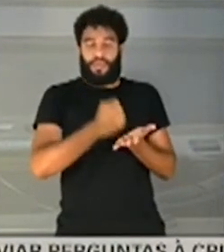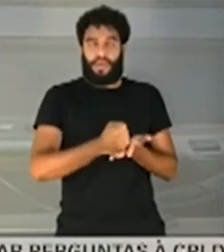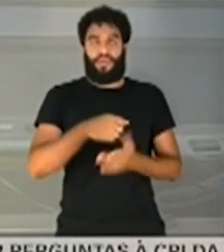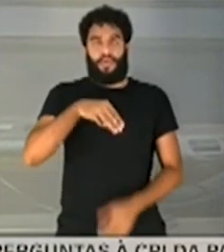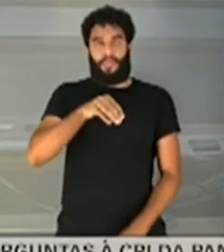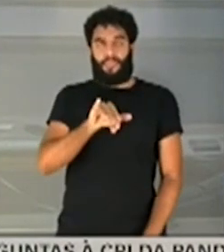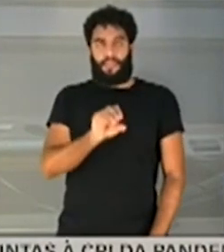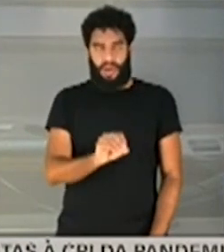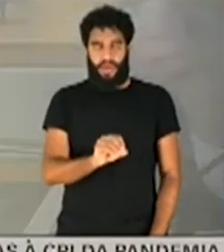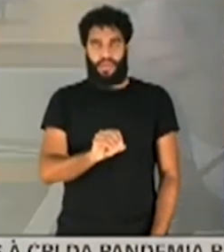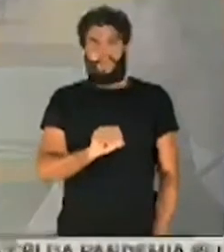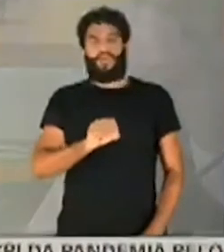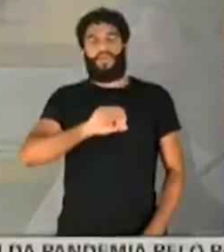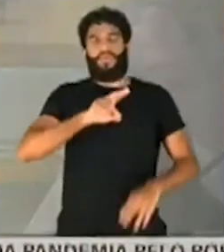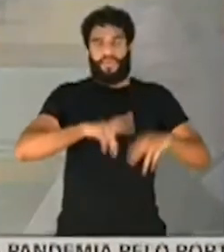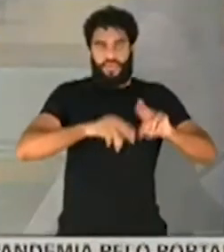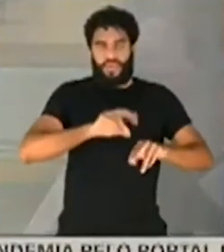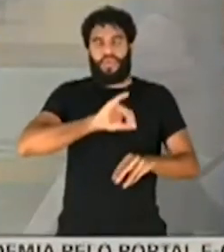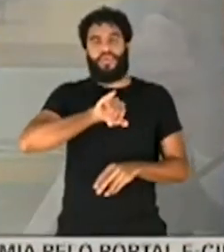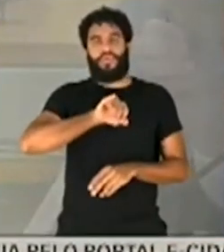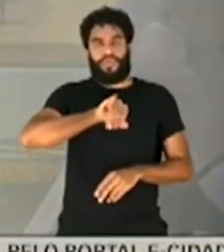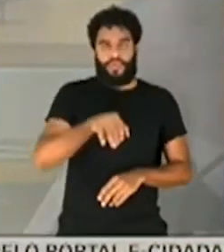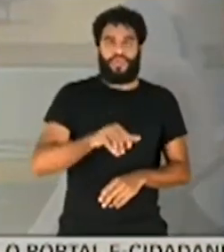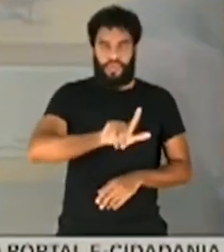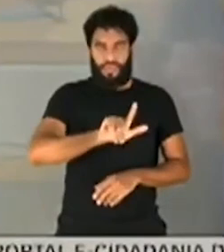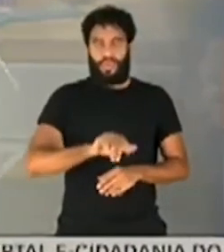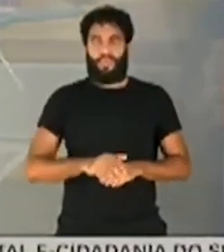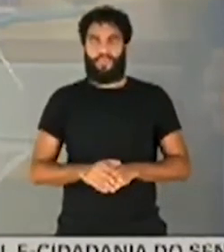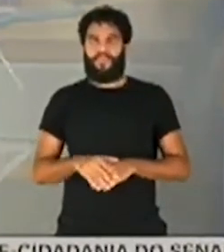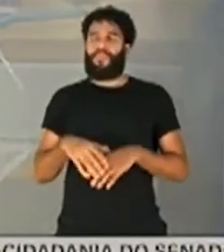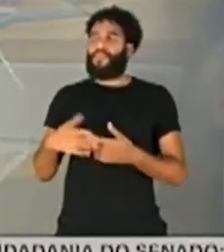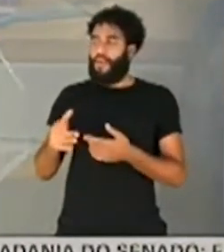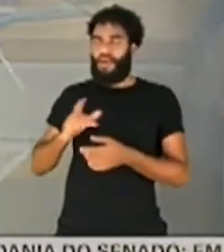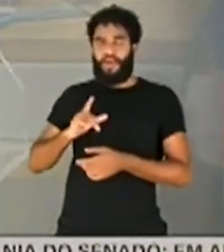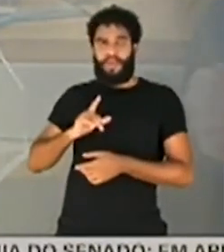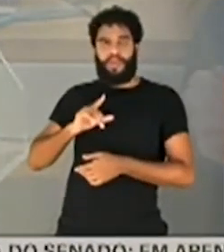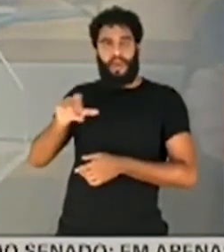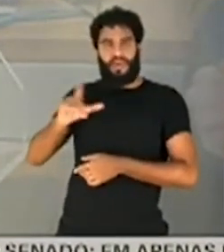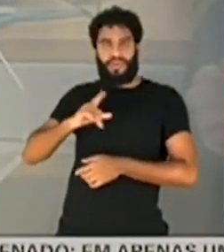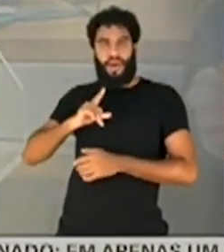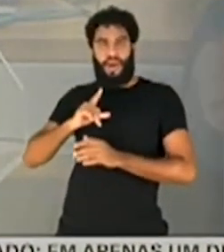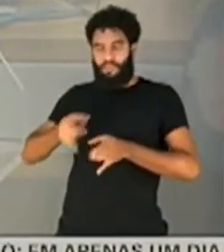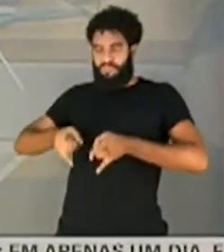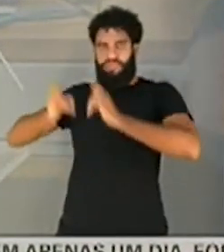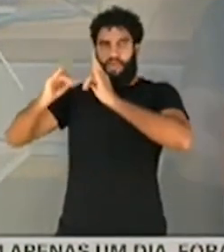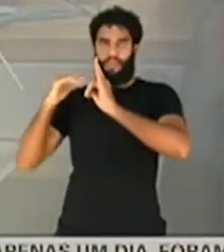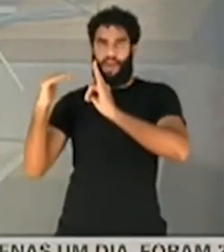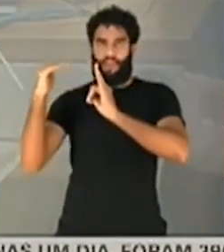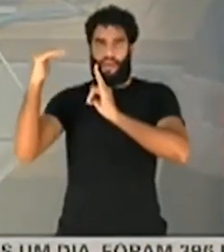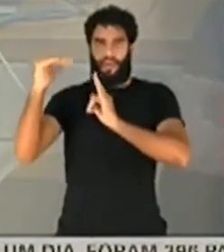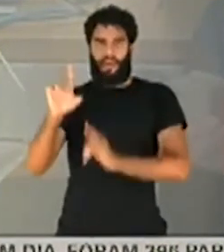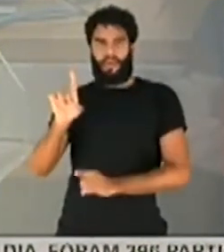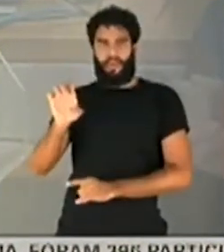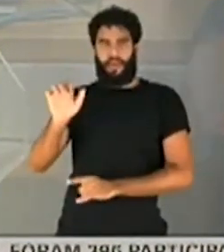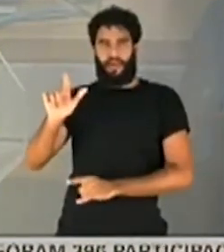junho e julho, senador. Portanto, quando você tinha, dentro do Delfim Aziz, 3 andares de hospital